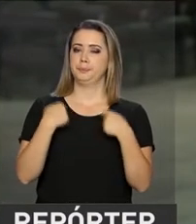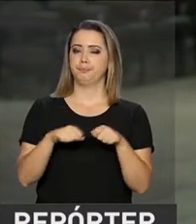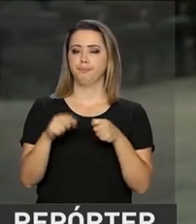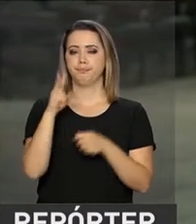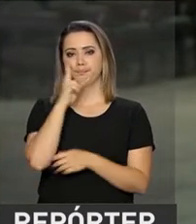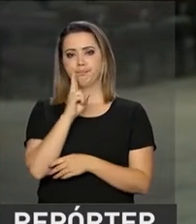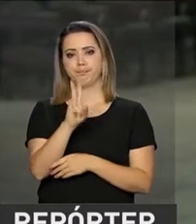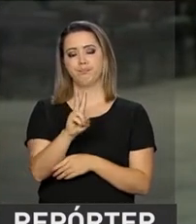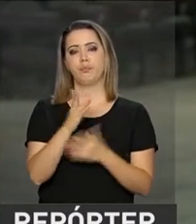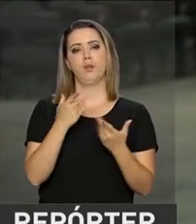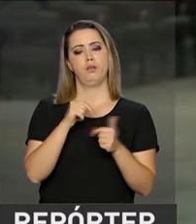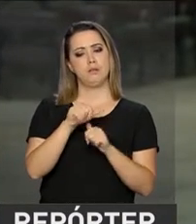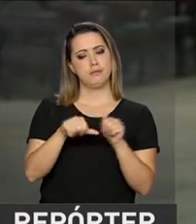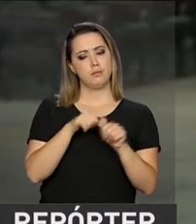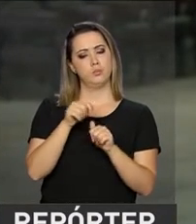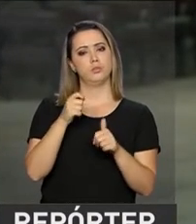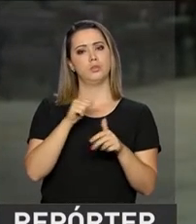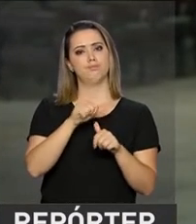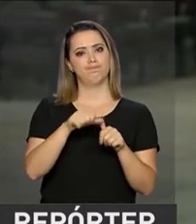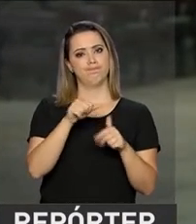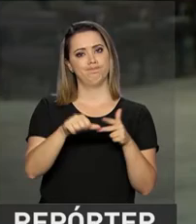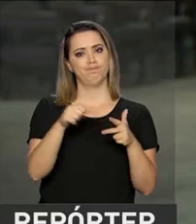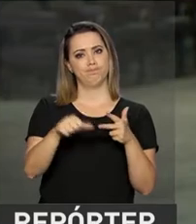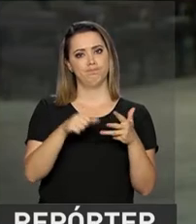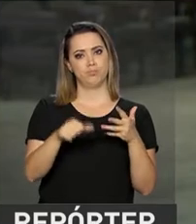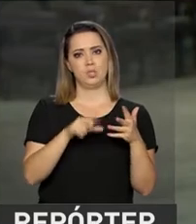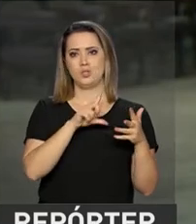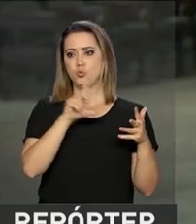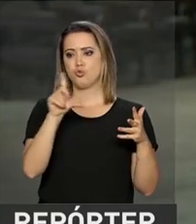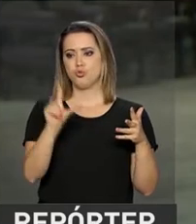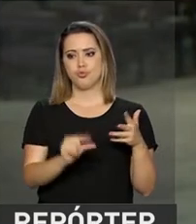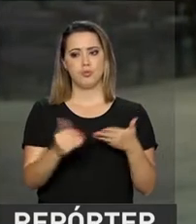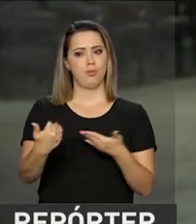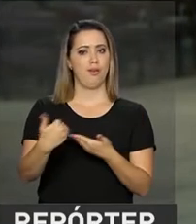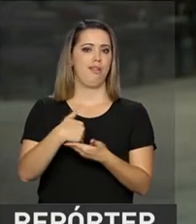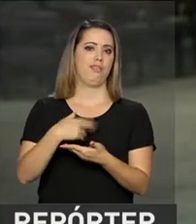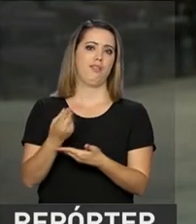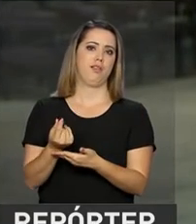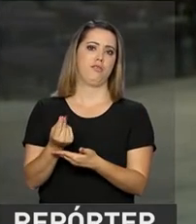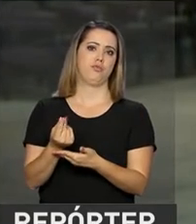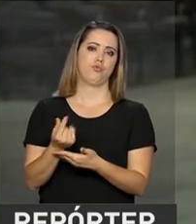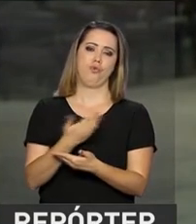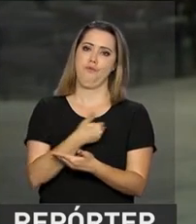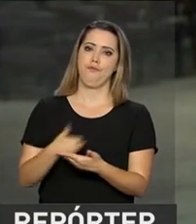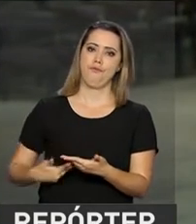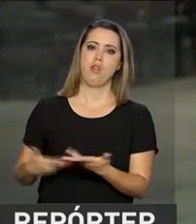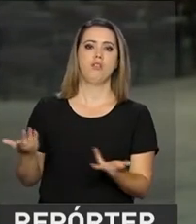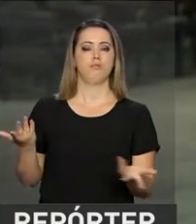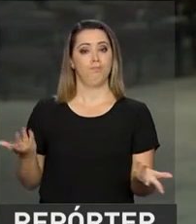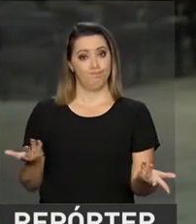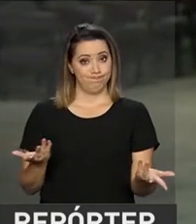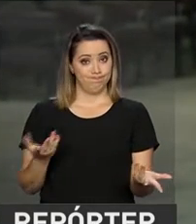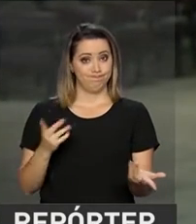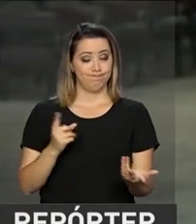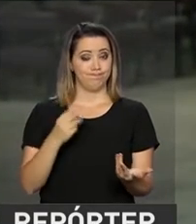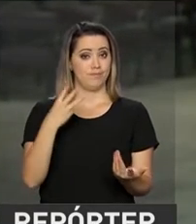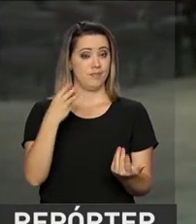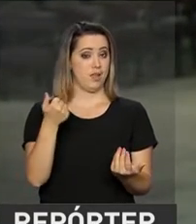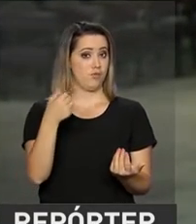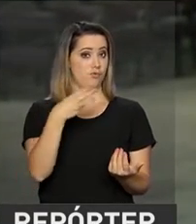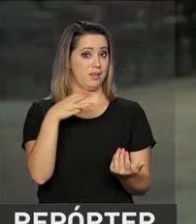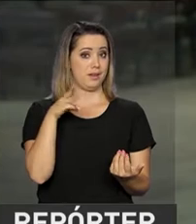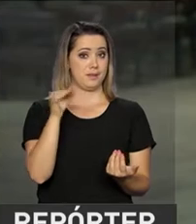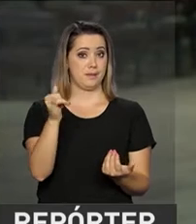contas e essas mudanças elas acabam reduzindo a expectativa de arrecadação para este ano de 13